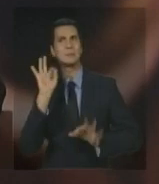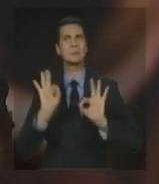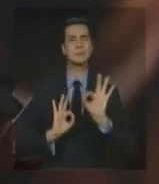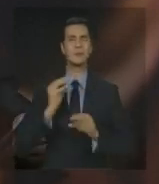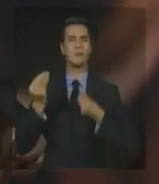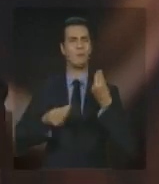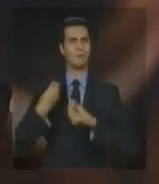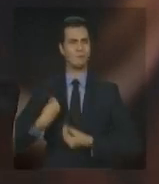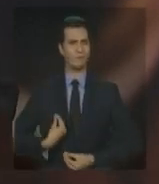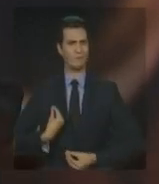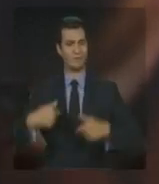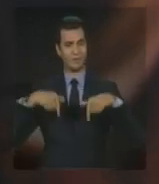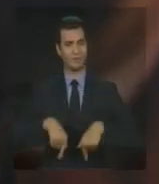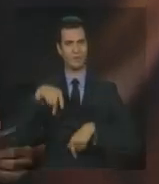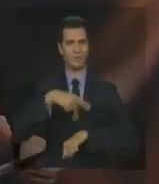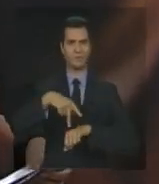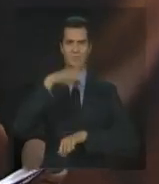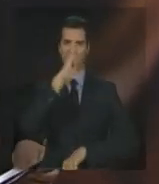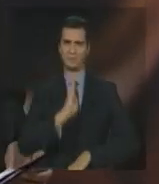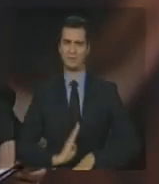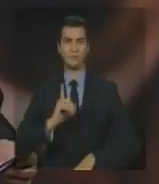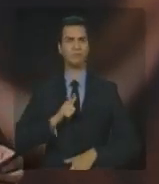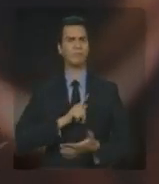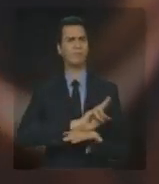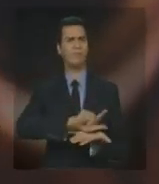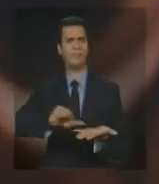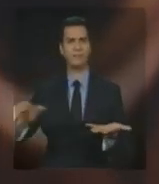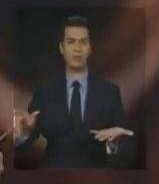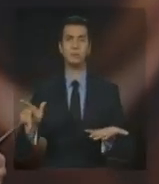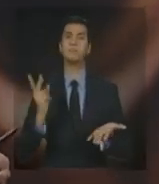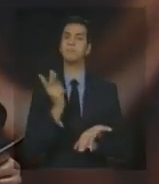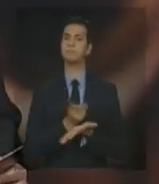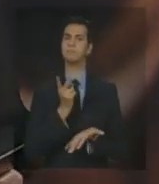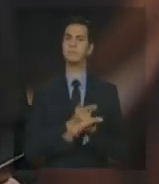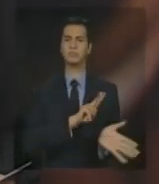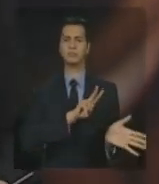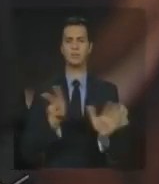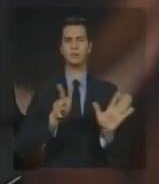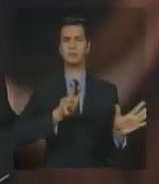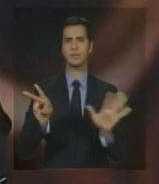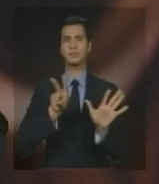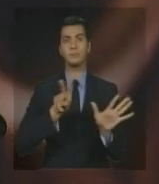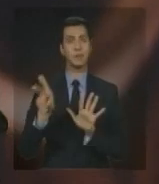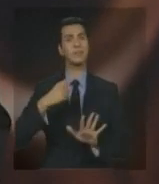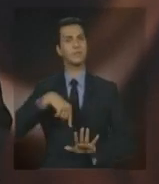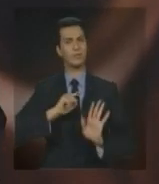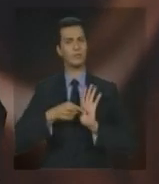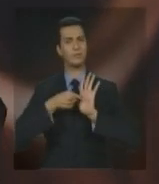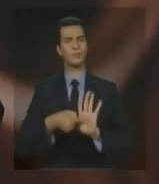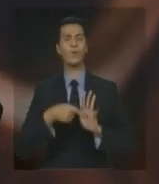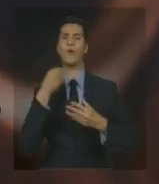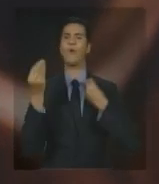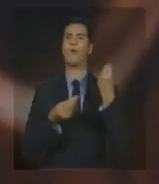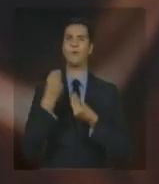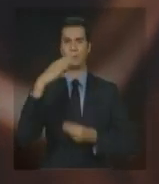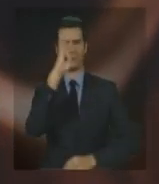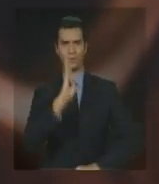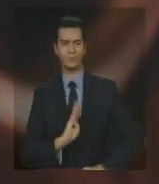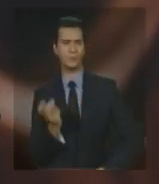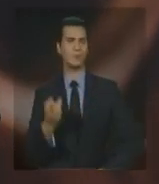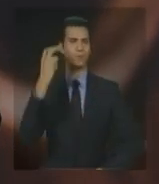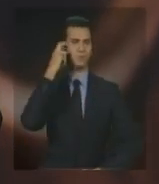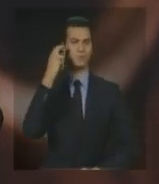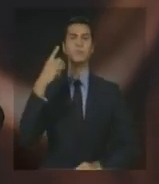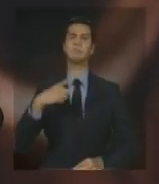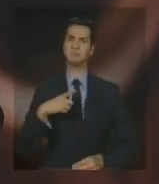de tanta diversidade. A cada semana, uma cena dos muitos Brasis é vista e discutida aqui a partir de documentários,